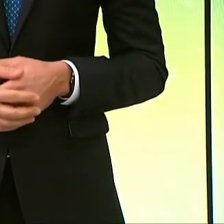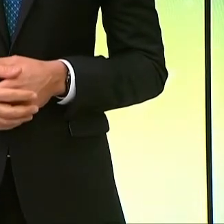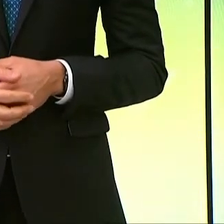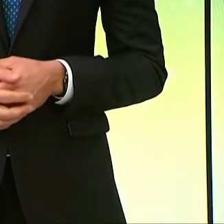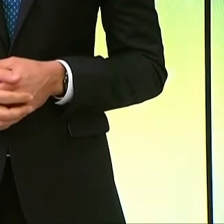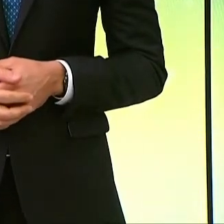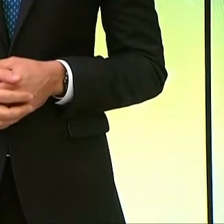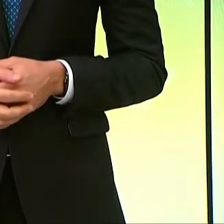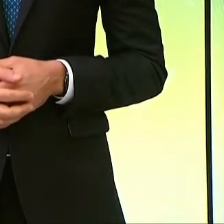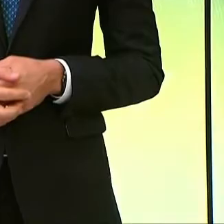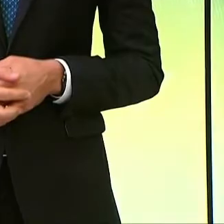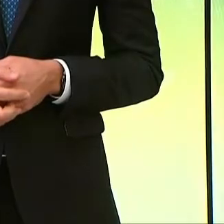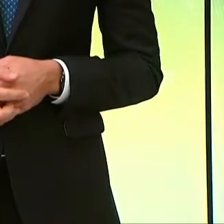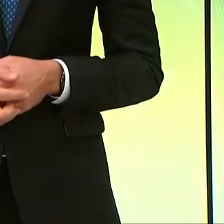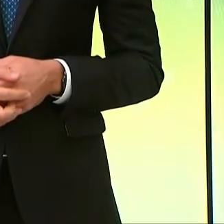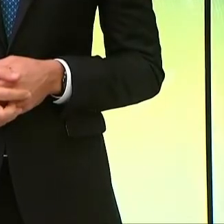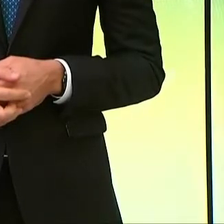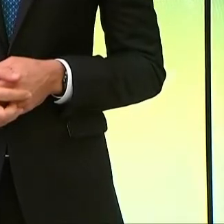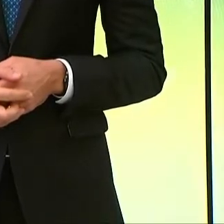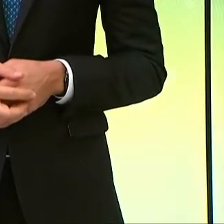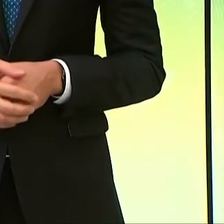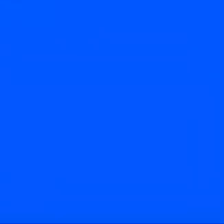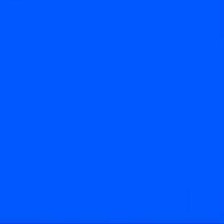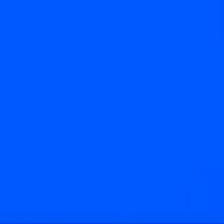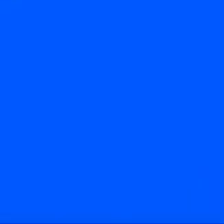propaganda eleitoral.